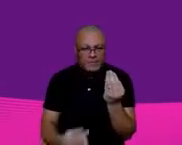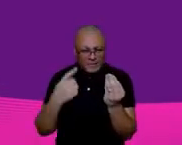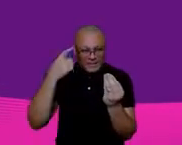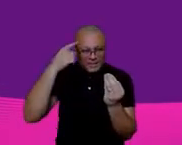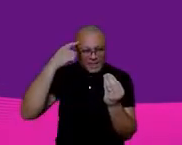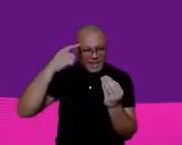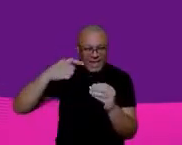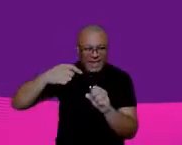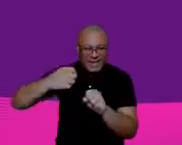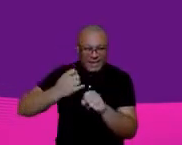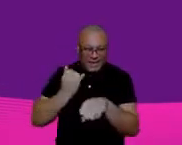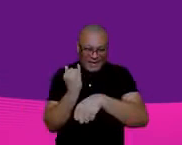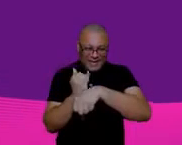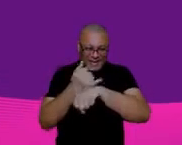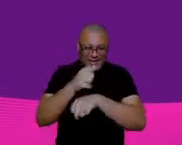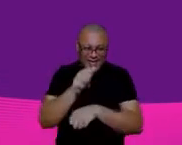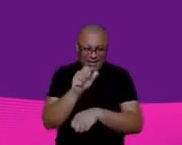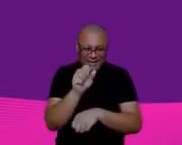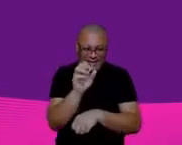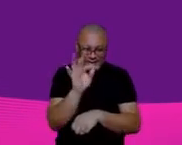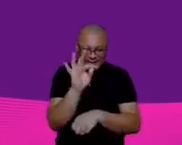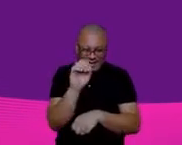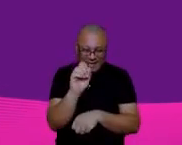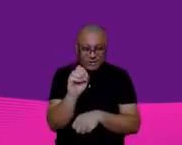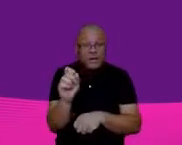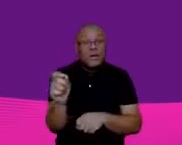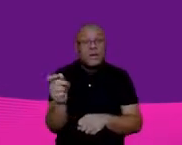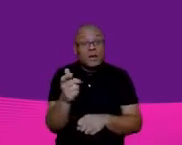consigo economizar 2 ou 3 minutos.